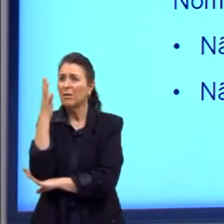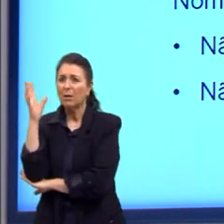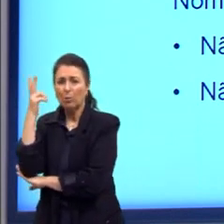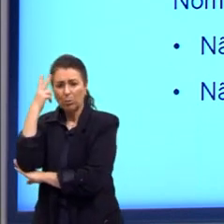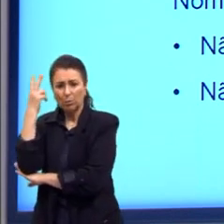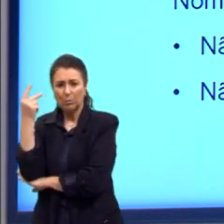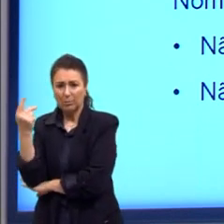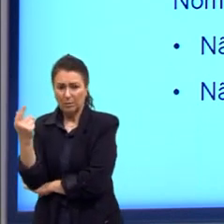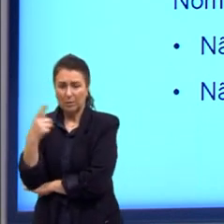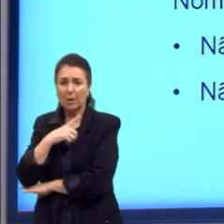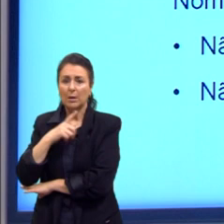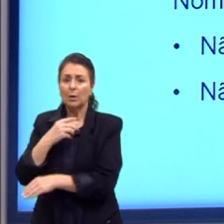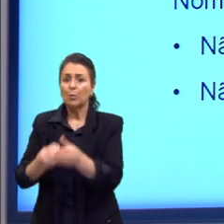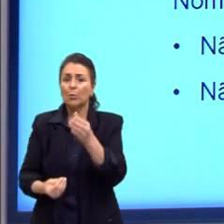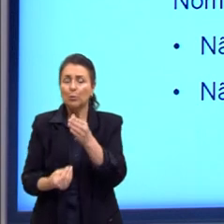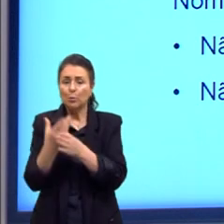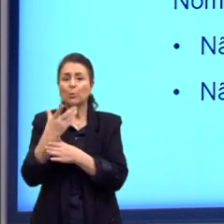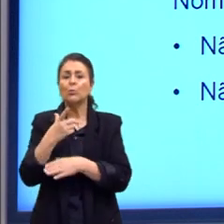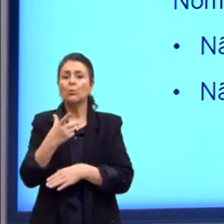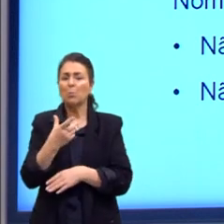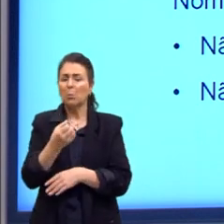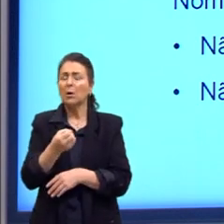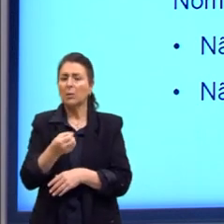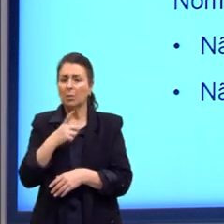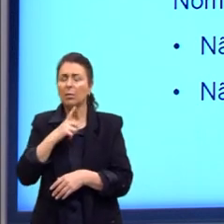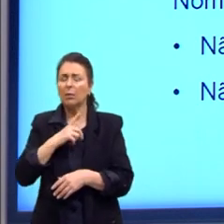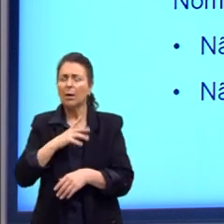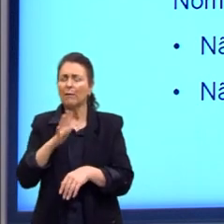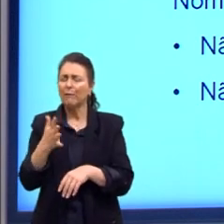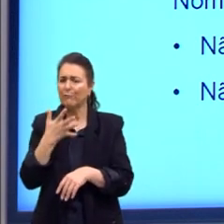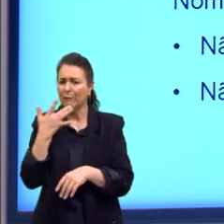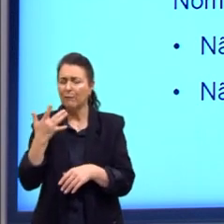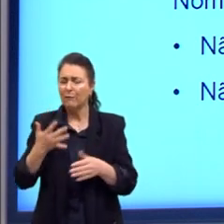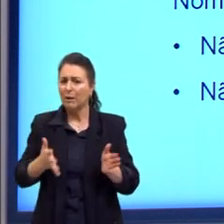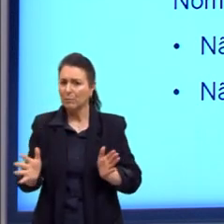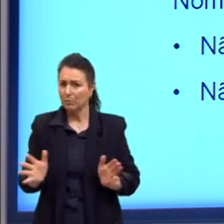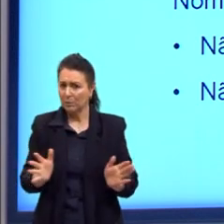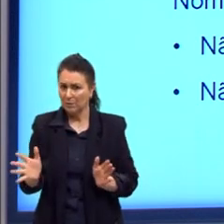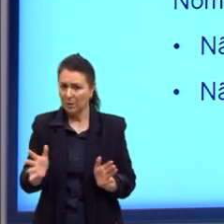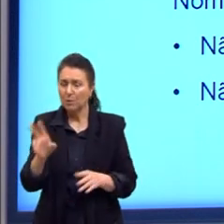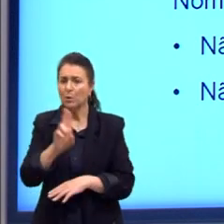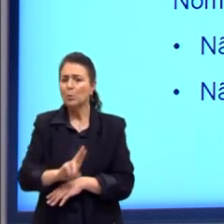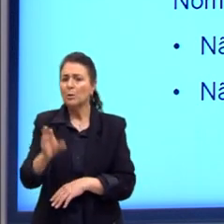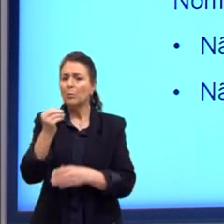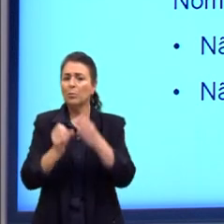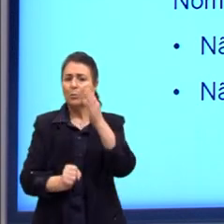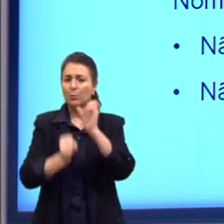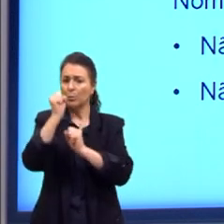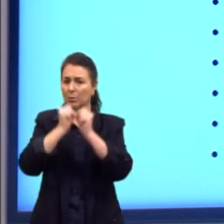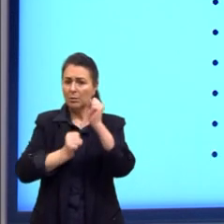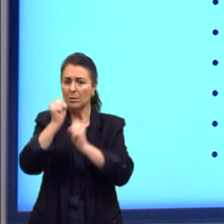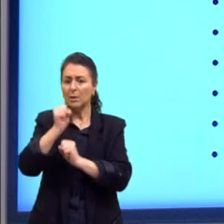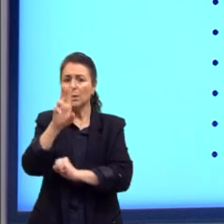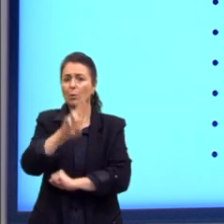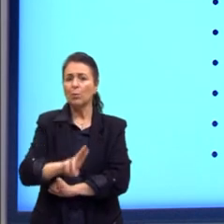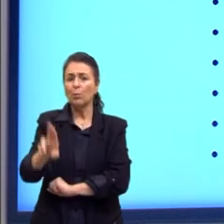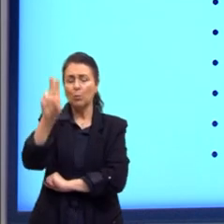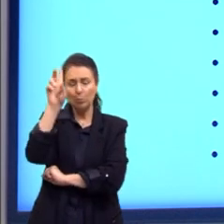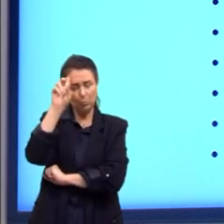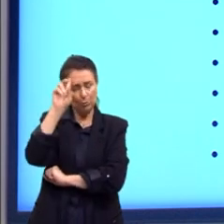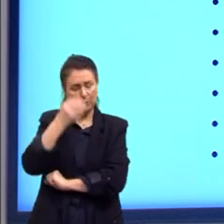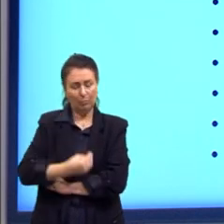tornando um produto aí mais de fácil acesso a e custo-benefício bem importante para nossa indústria e foi o nosso dia a dia